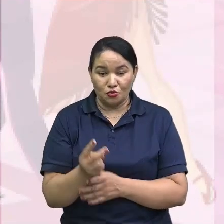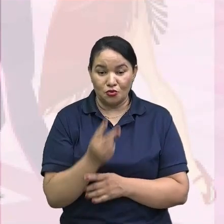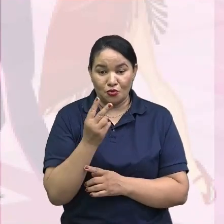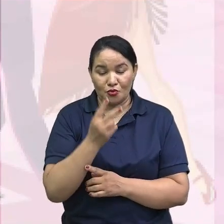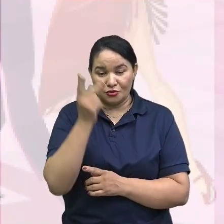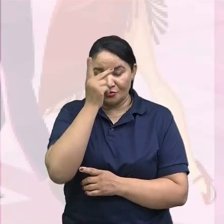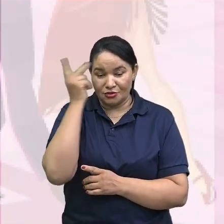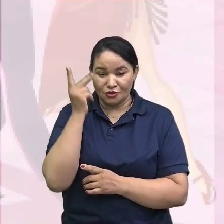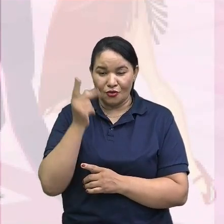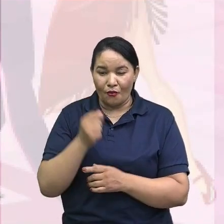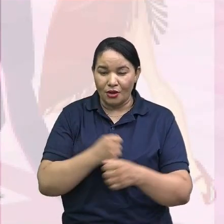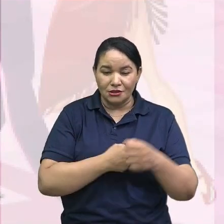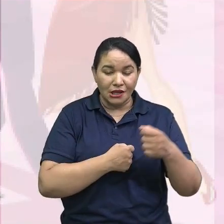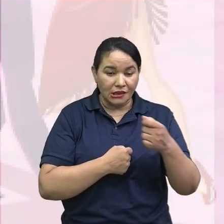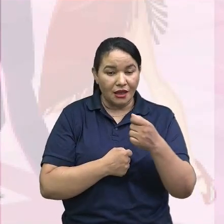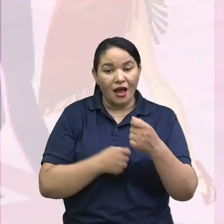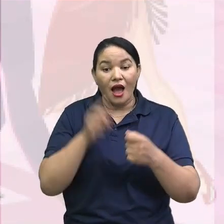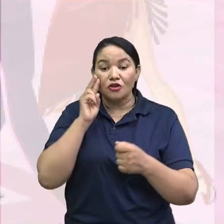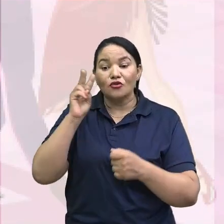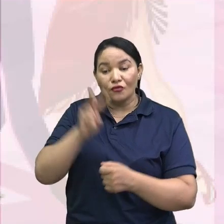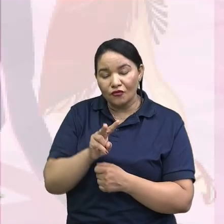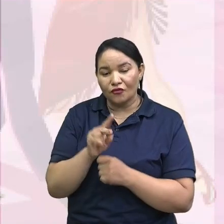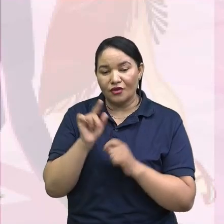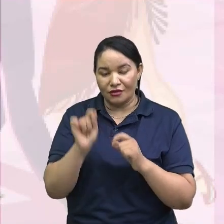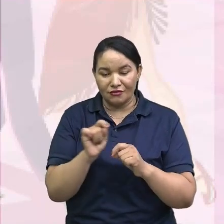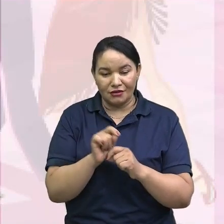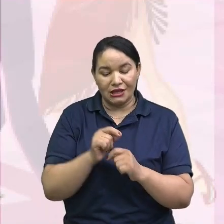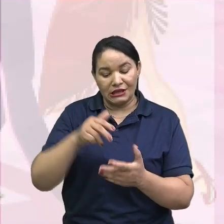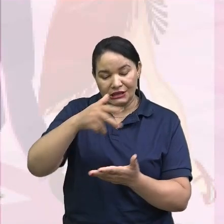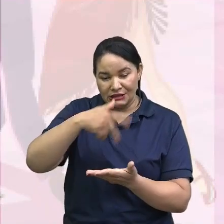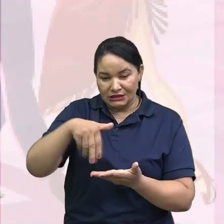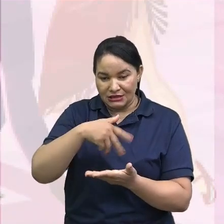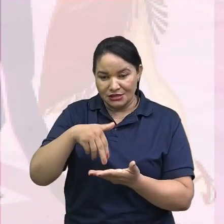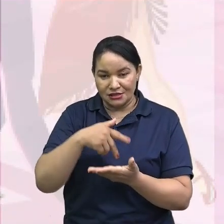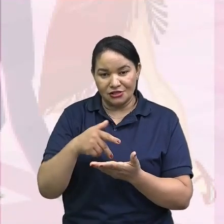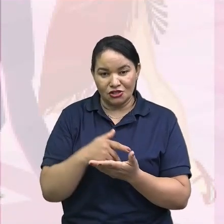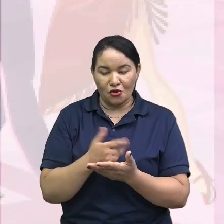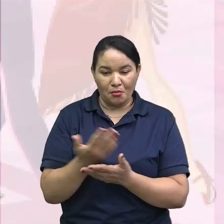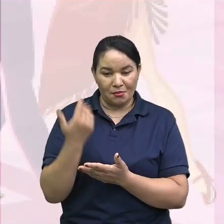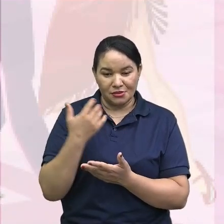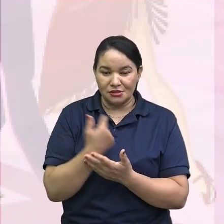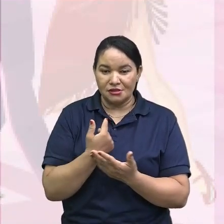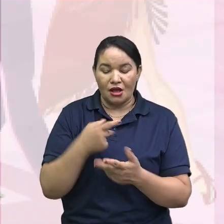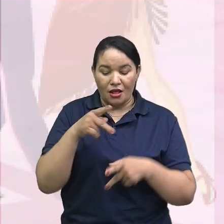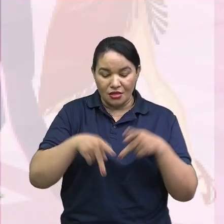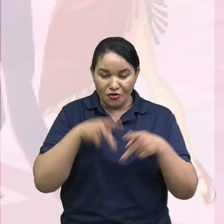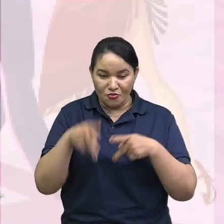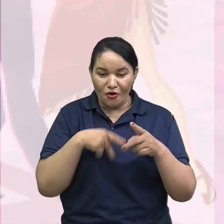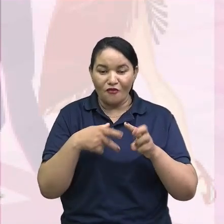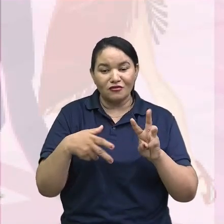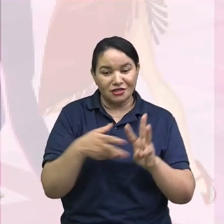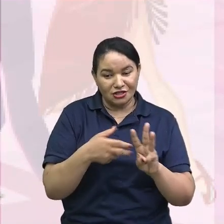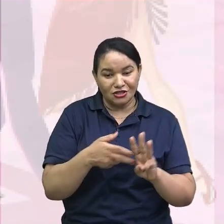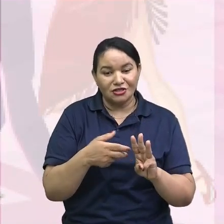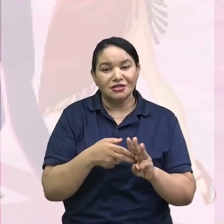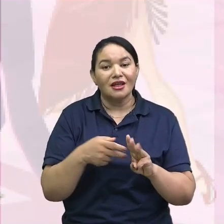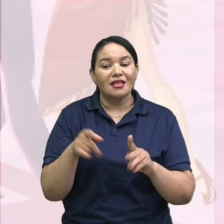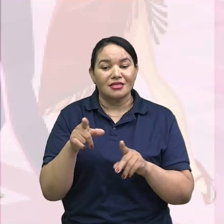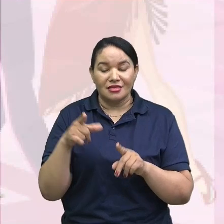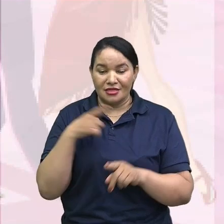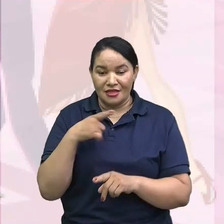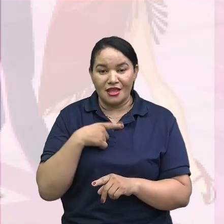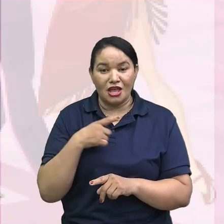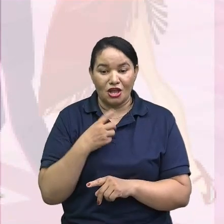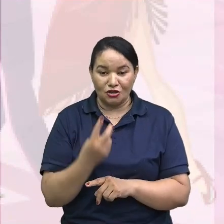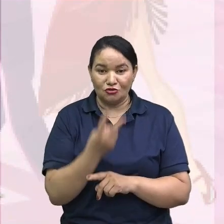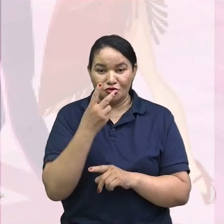você olha as nossas danças que são feitas pelos nossos povos indígenas, tem as danças em pares.